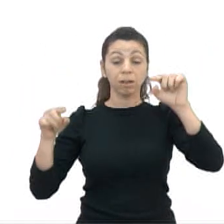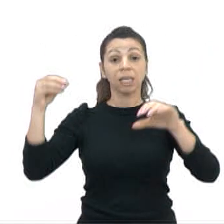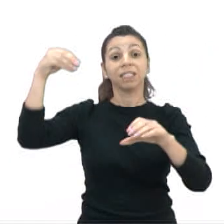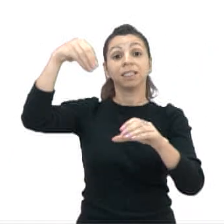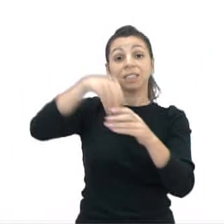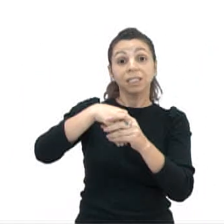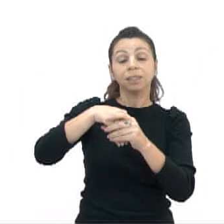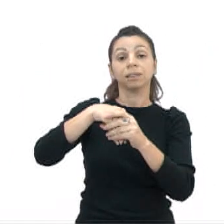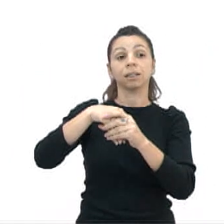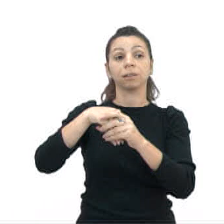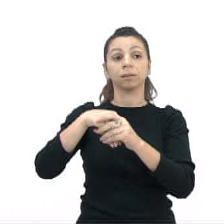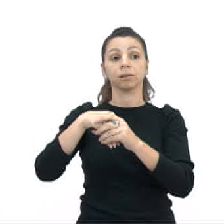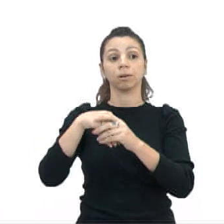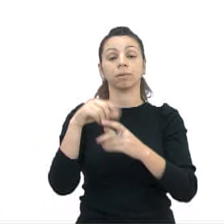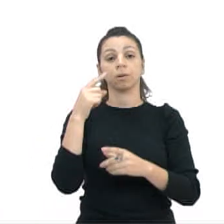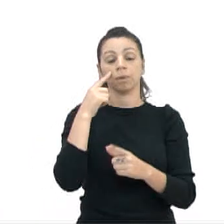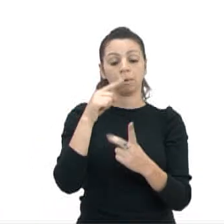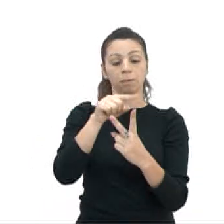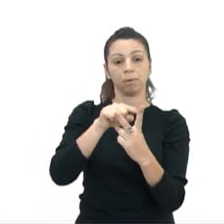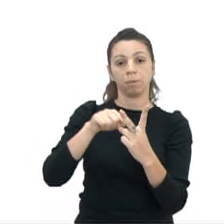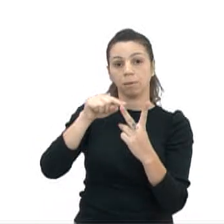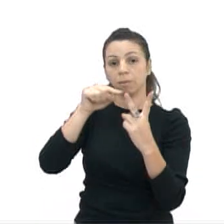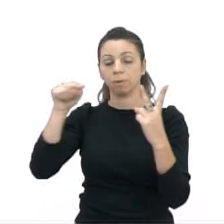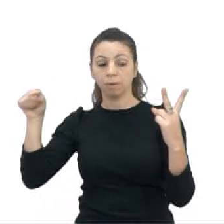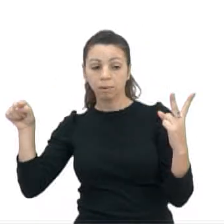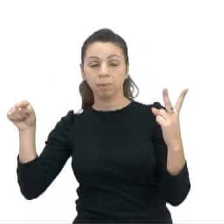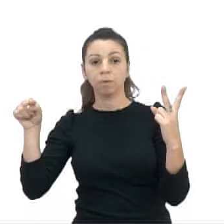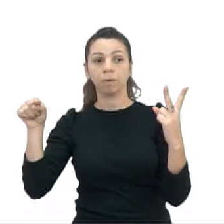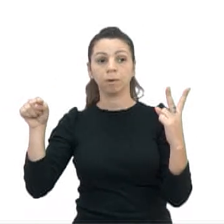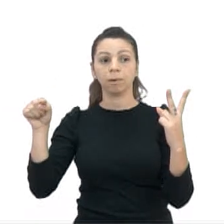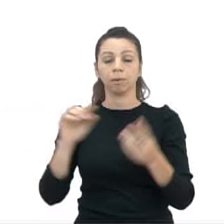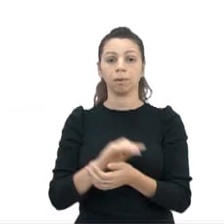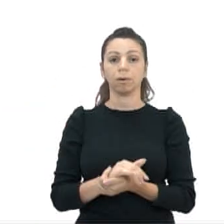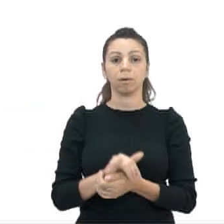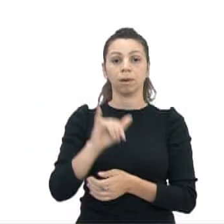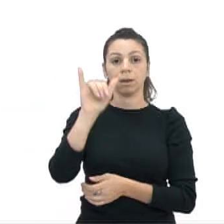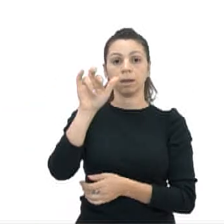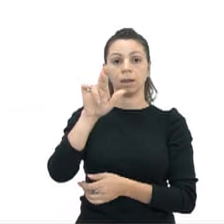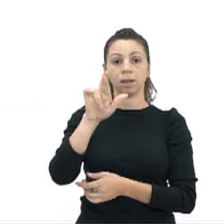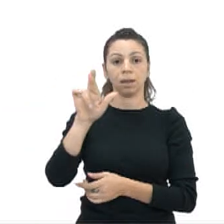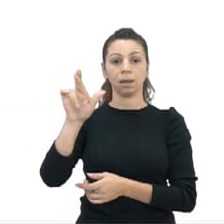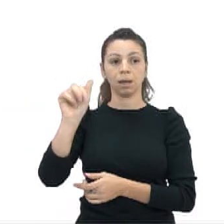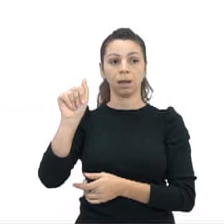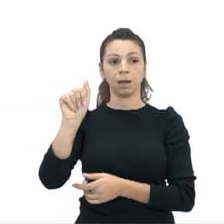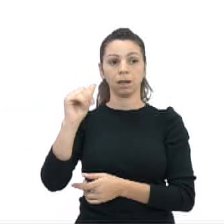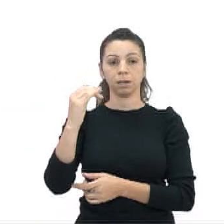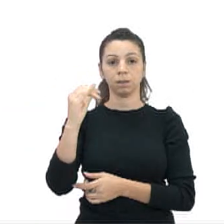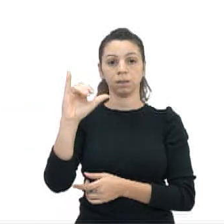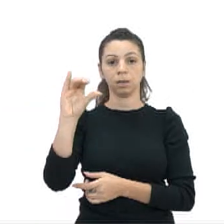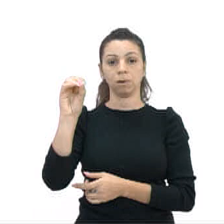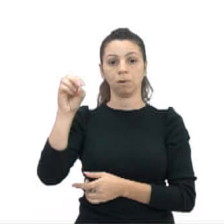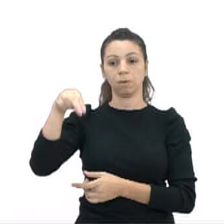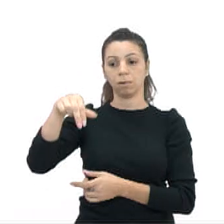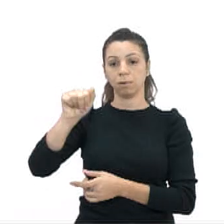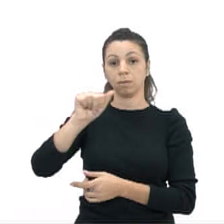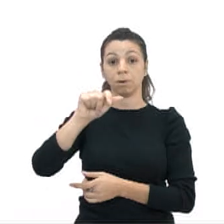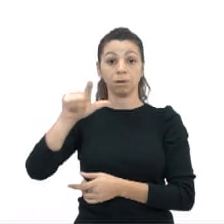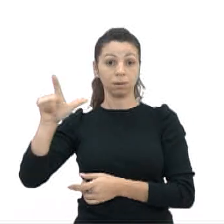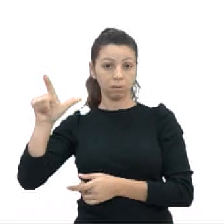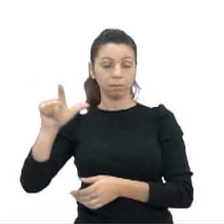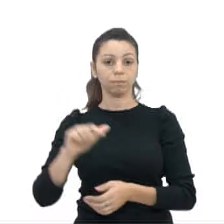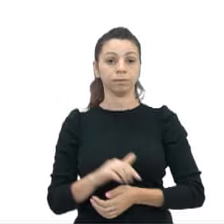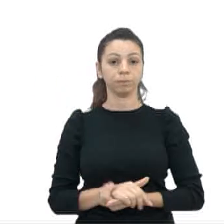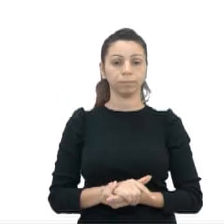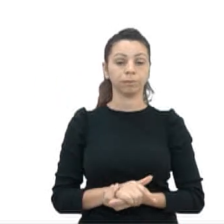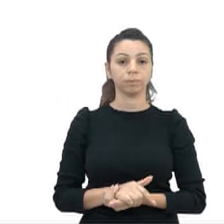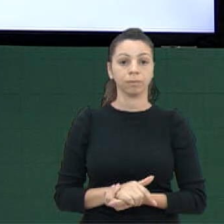de um radical, ela é chamada de expressão algébrica irracional. Então, olha lá, nós vimos quando